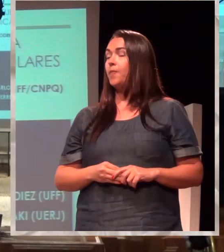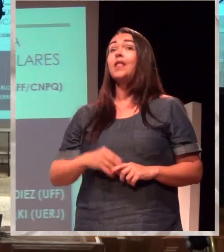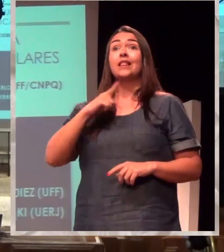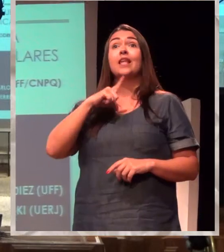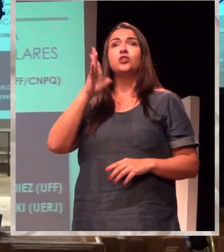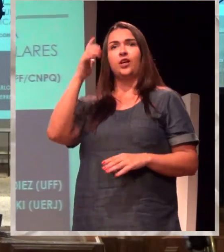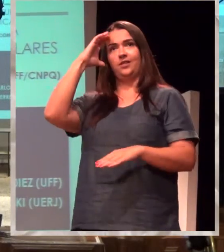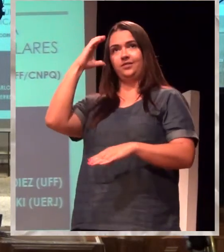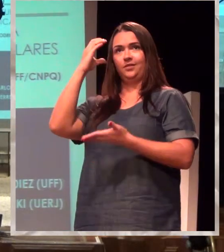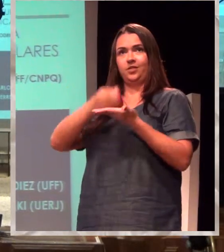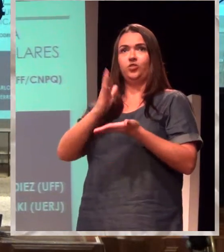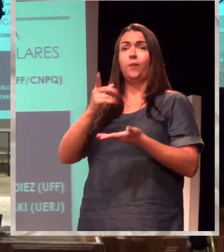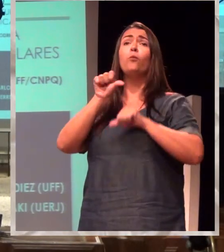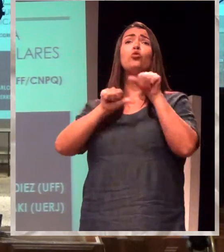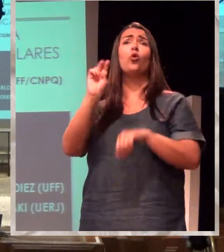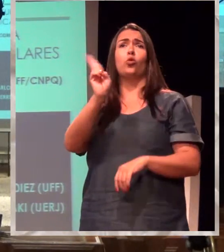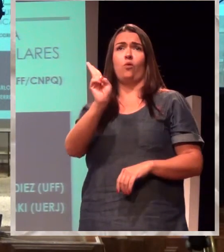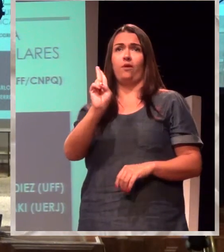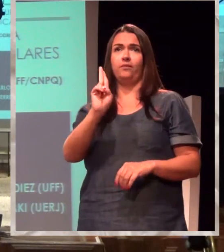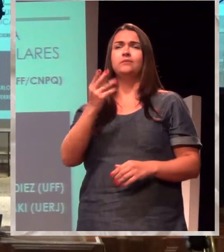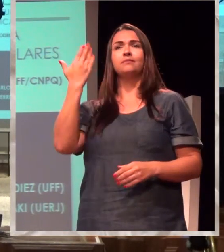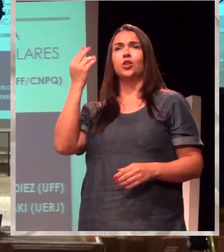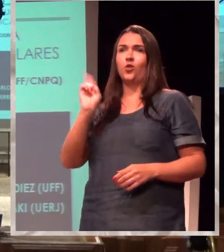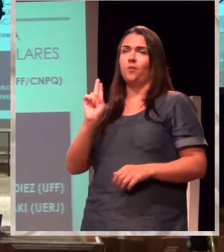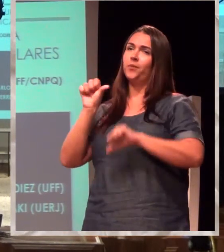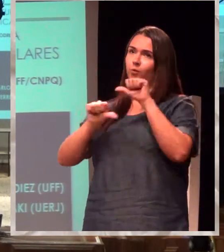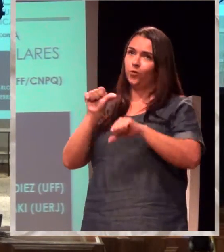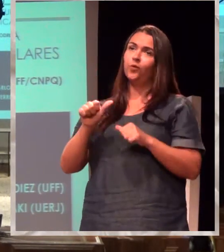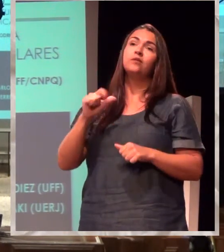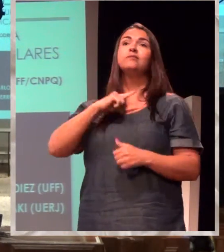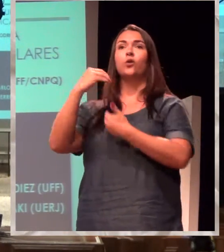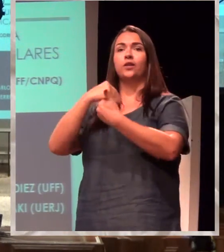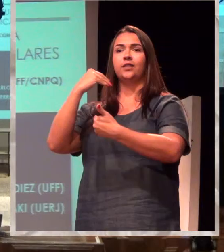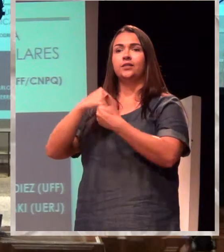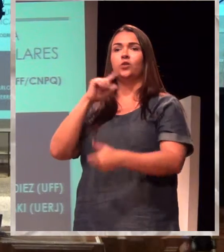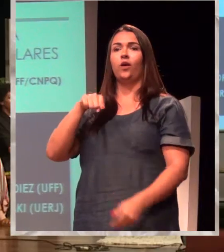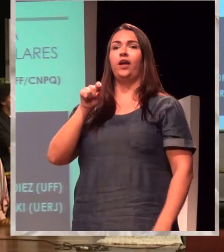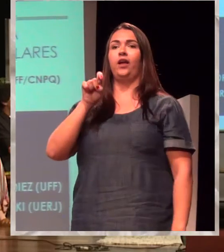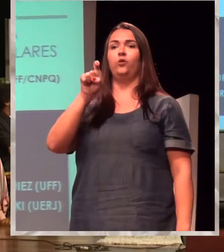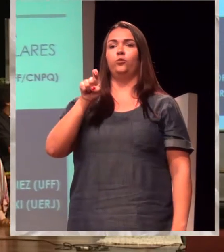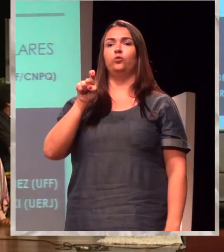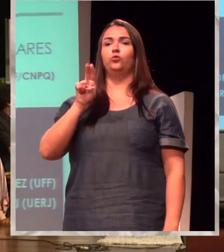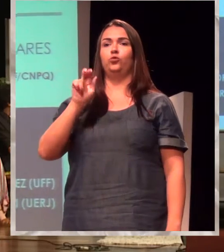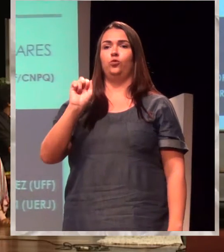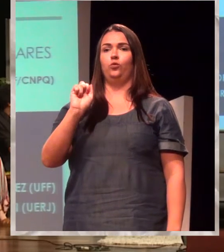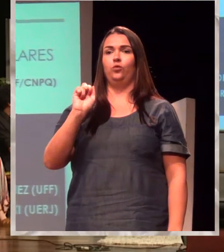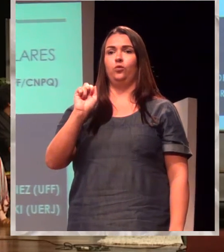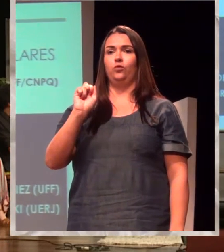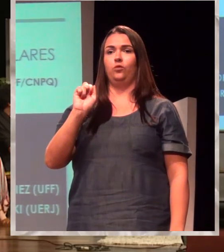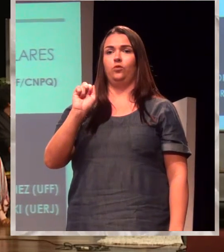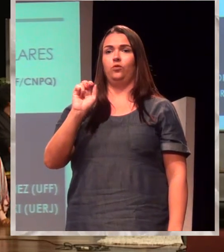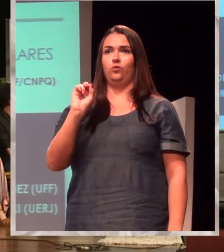essa dissertação, que já até mudou o nome, né? E o meu orientador foi o Xuan Lagares, da UF, eu